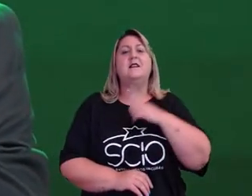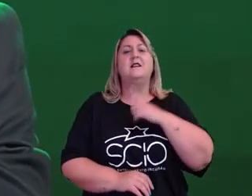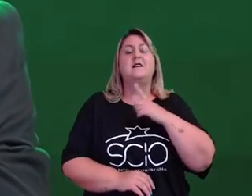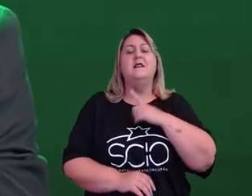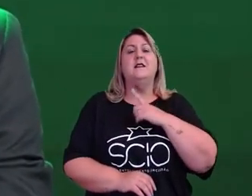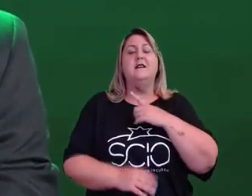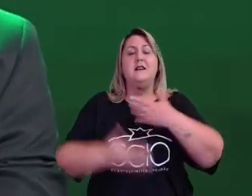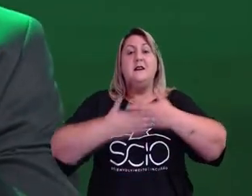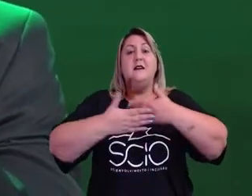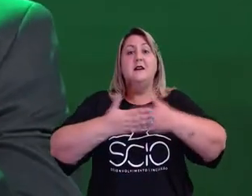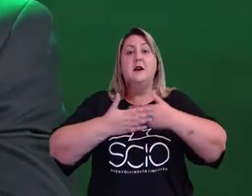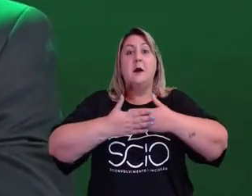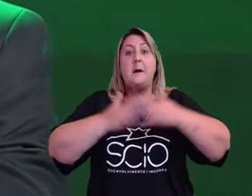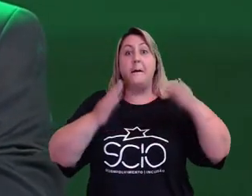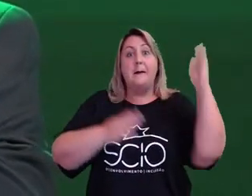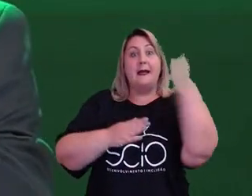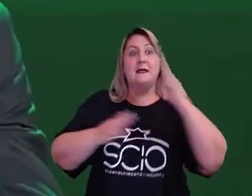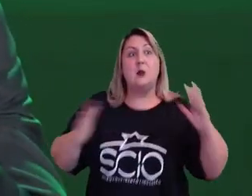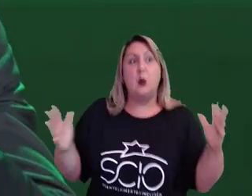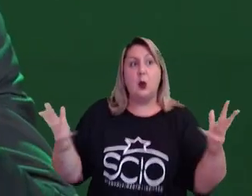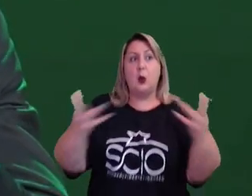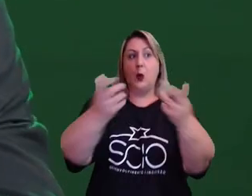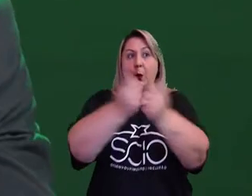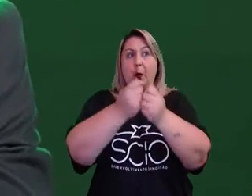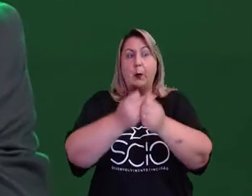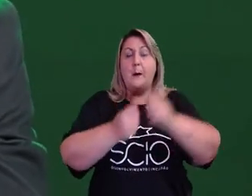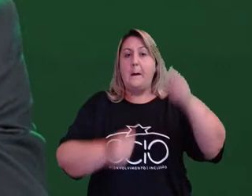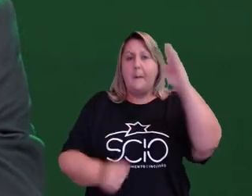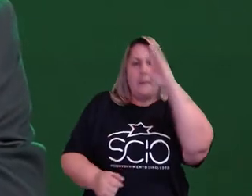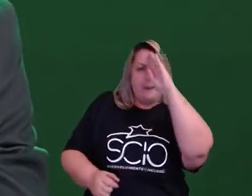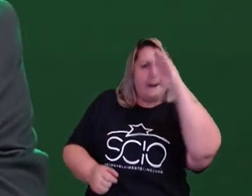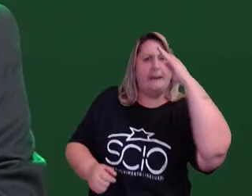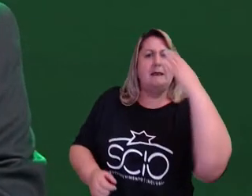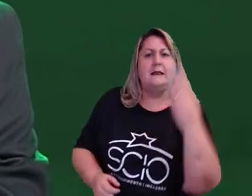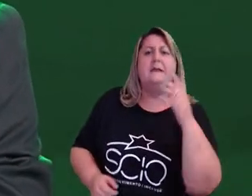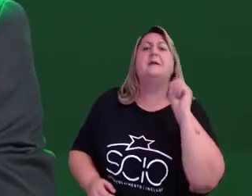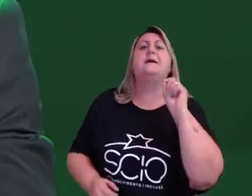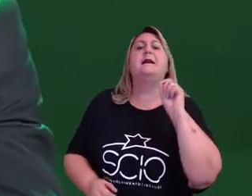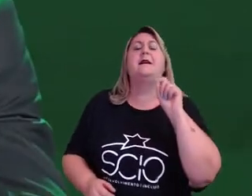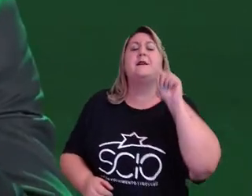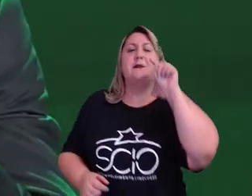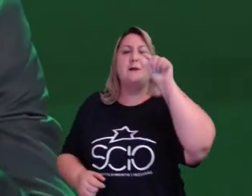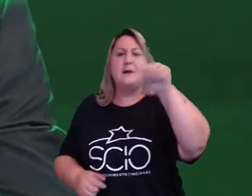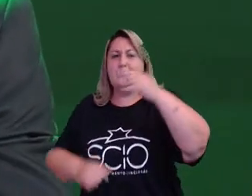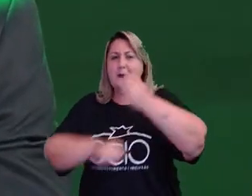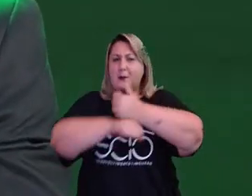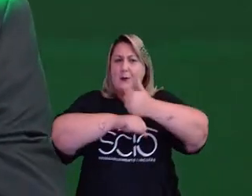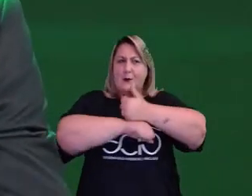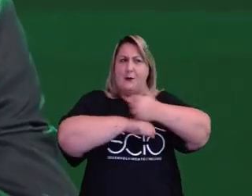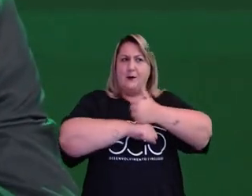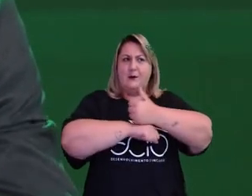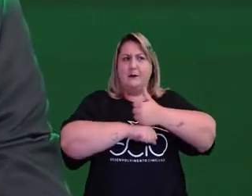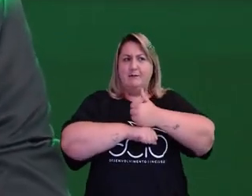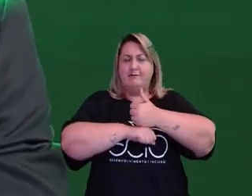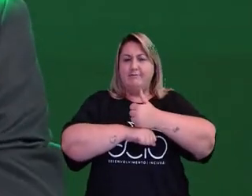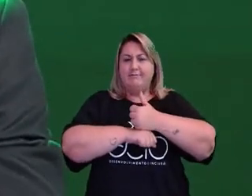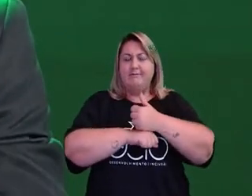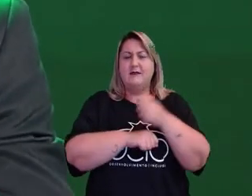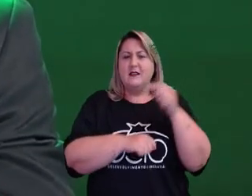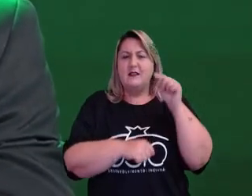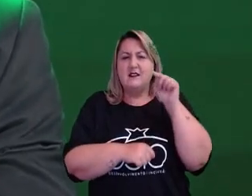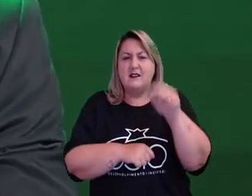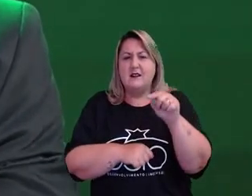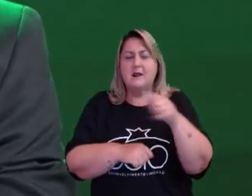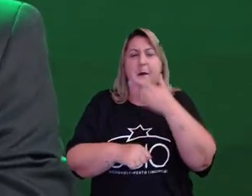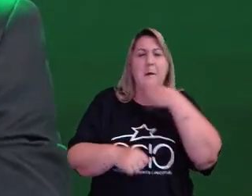Ribeirão Preto para todo o Brasil e principalmente para você, profissional, para você,